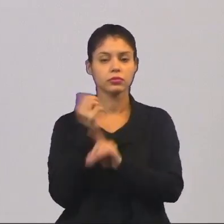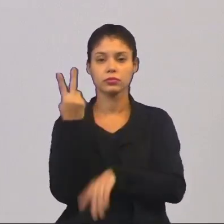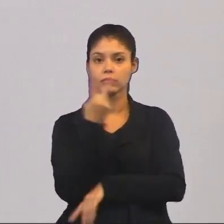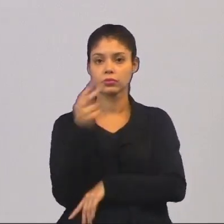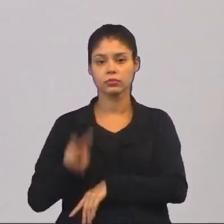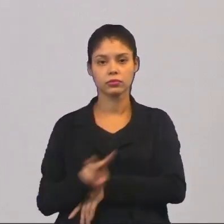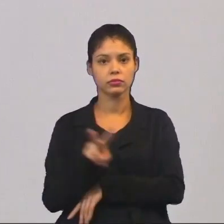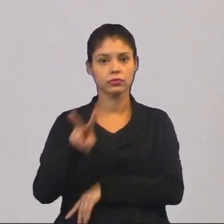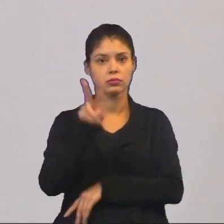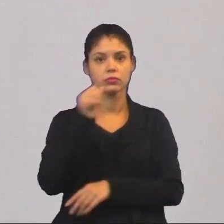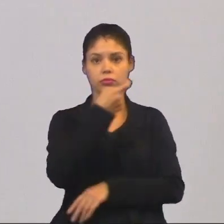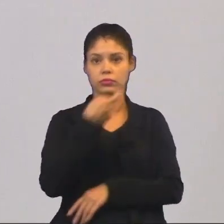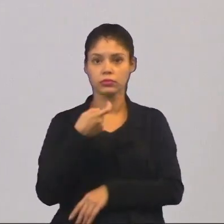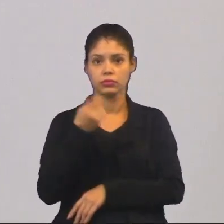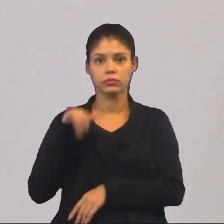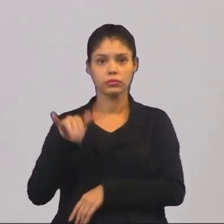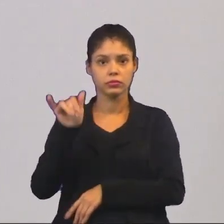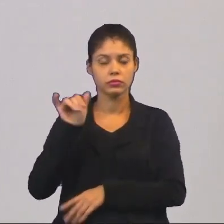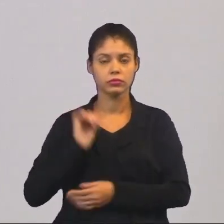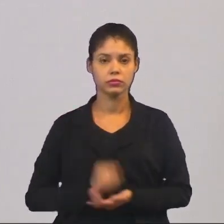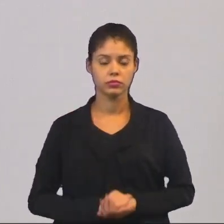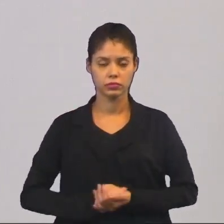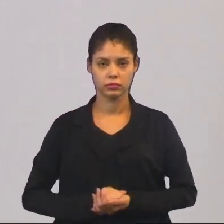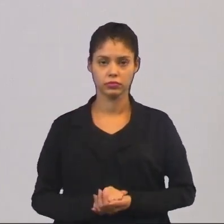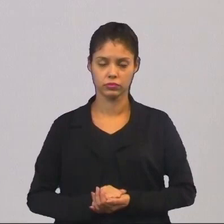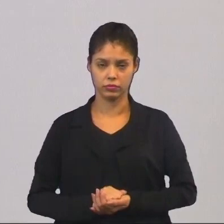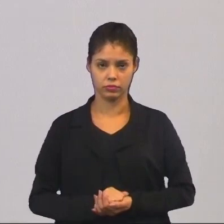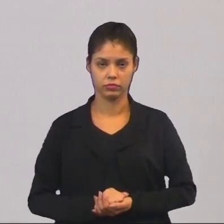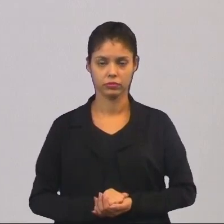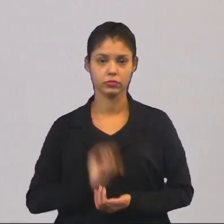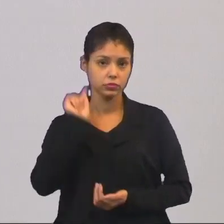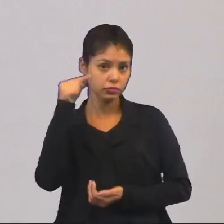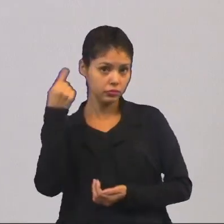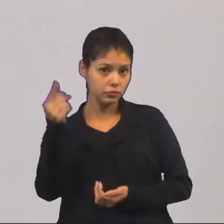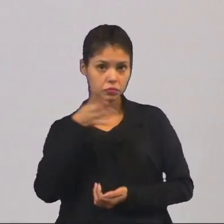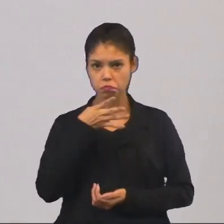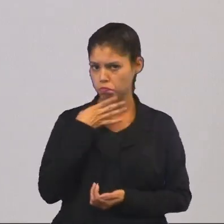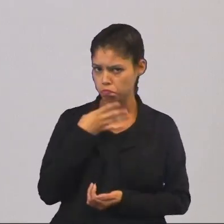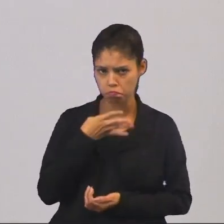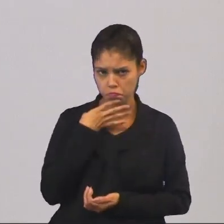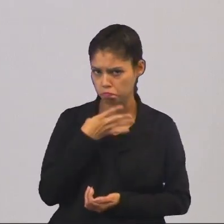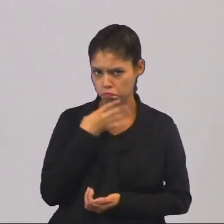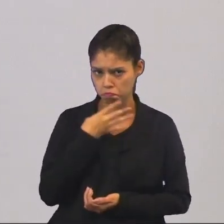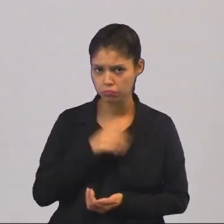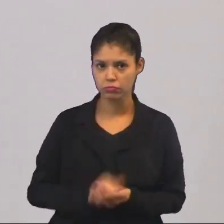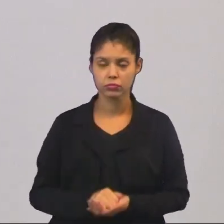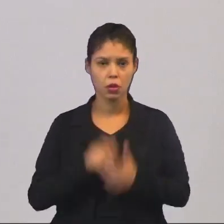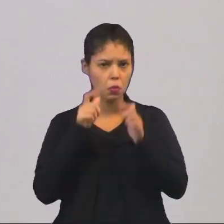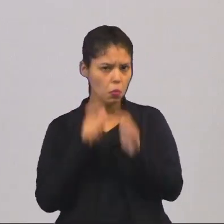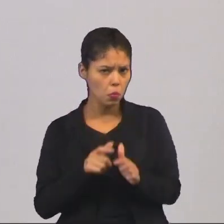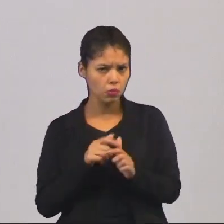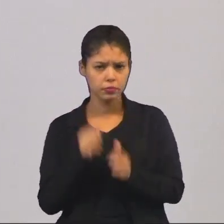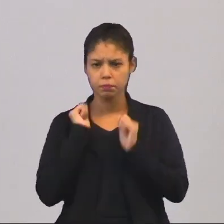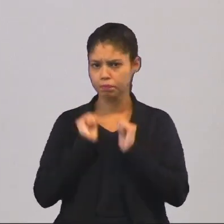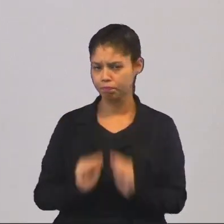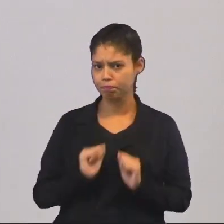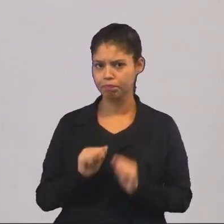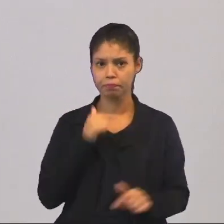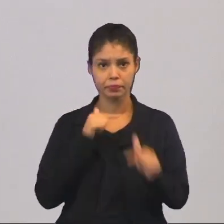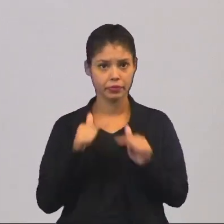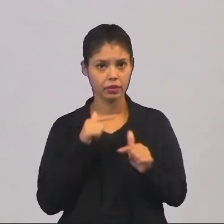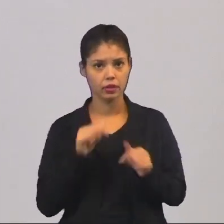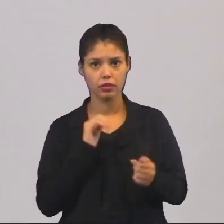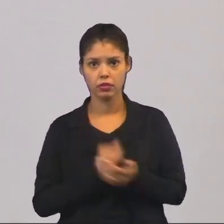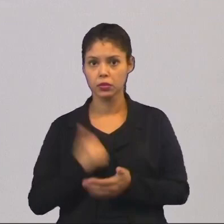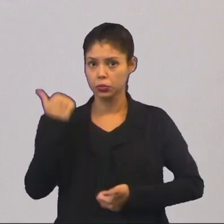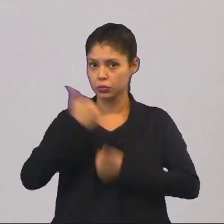valores diferentes, do x e do y, tá? Que são aqueles valores desconhecidos, aonde nós podemos trabalhar